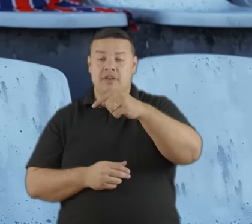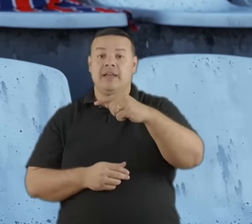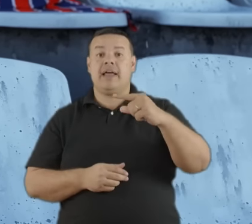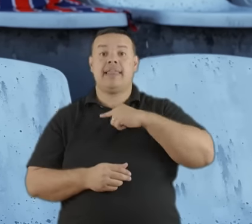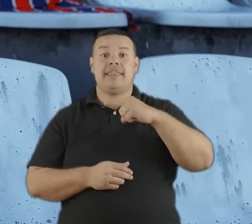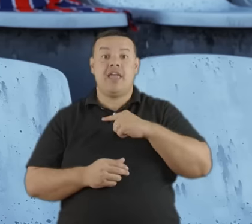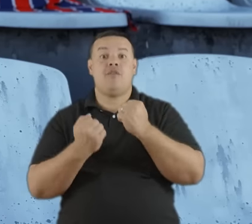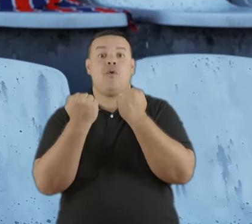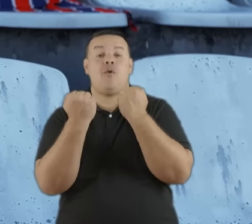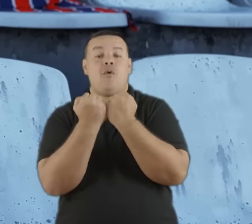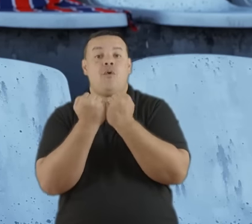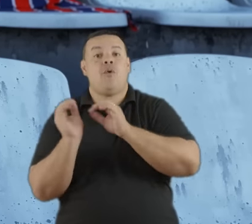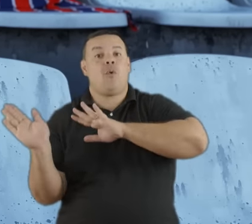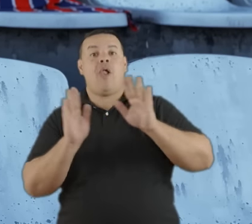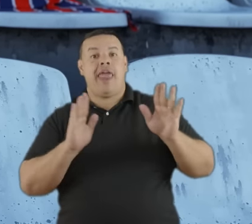Jurandir